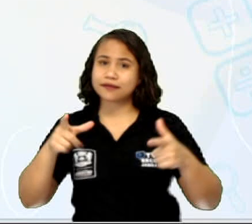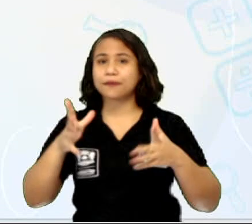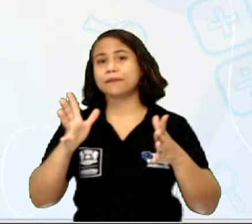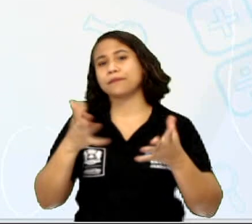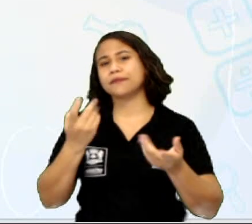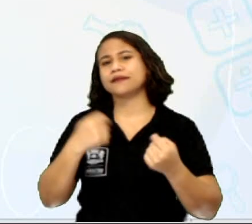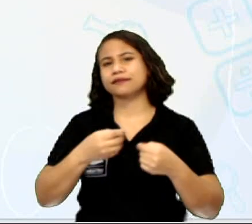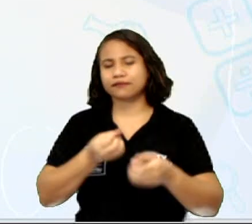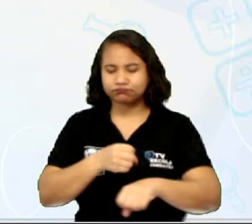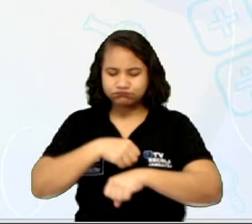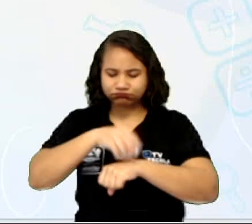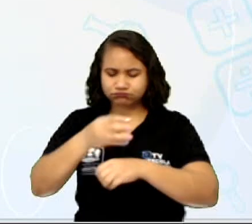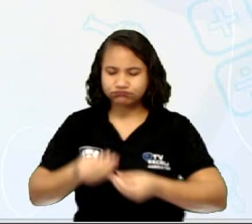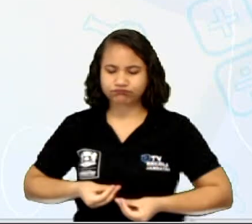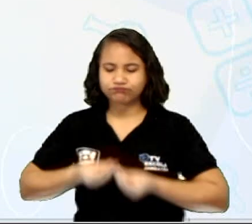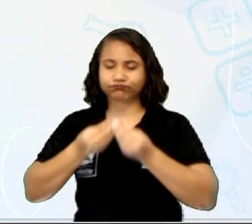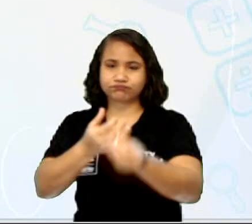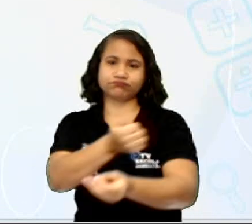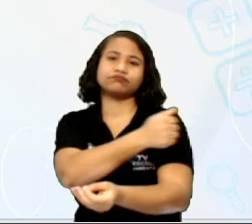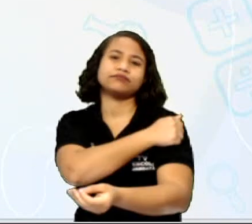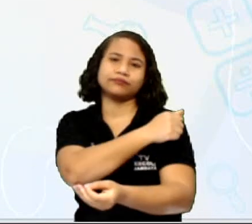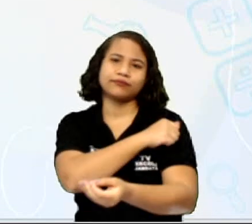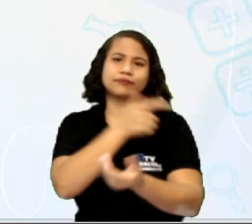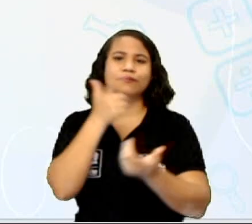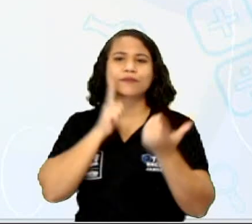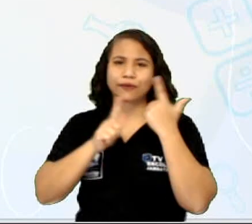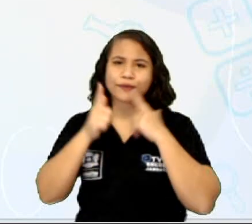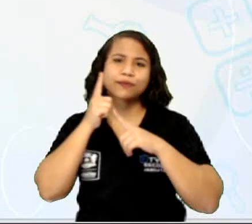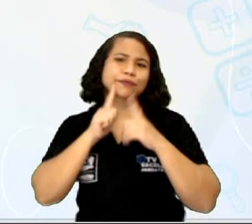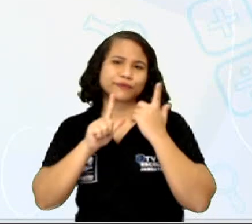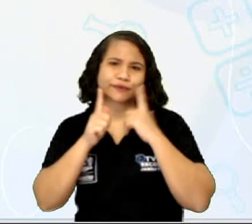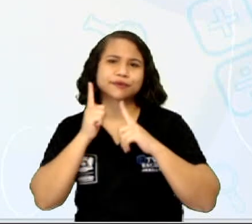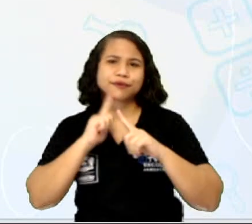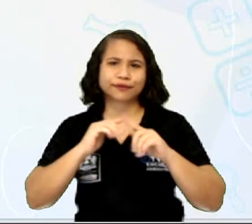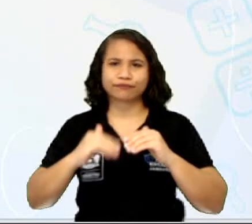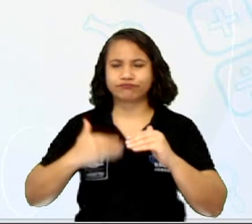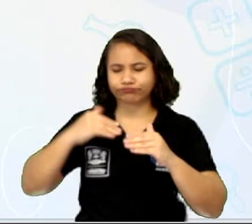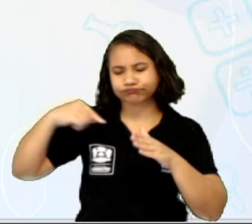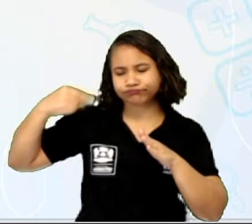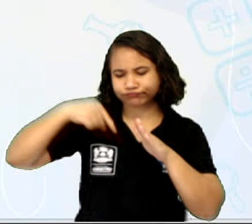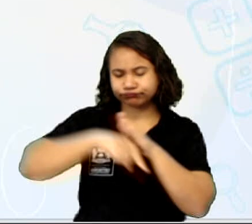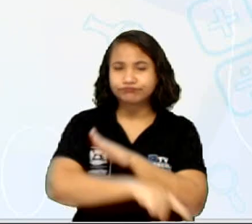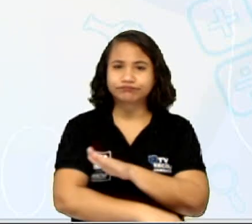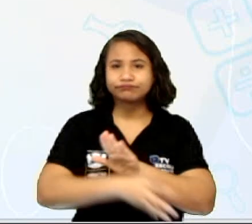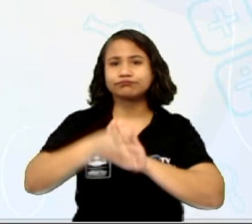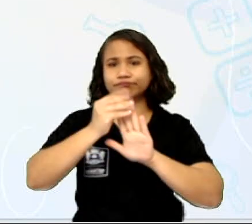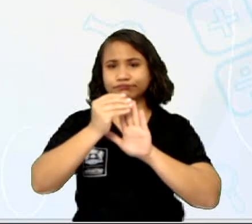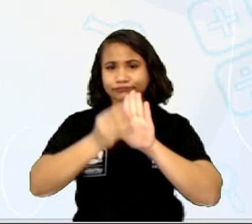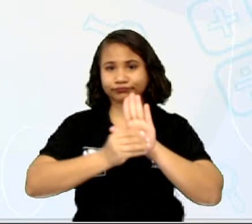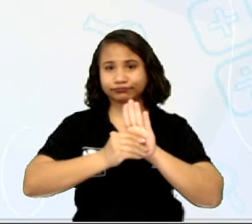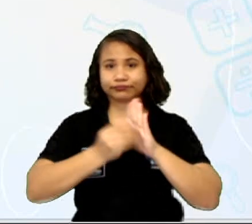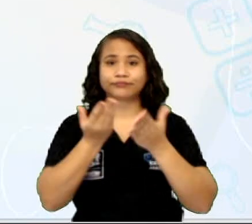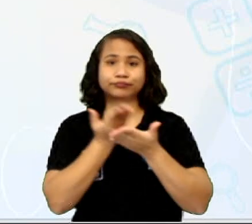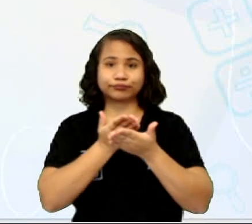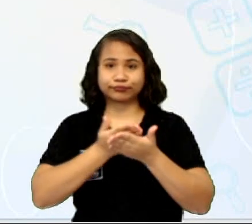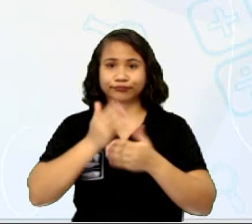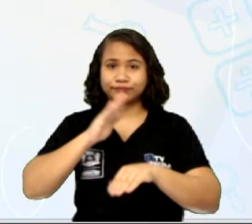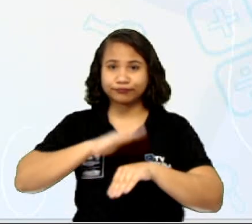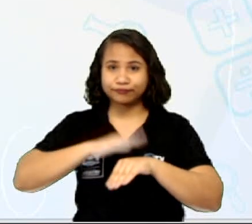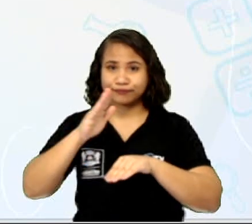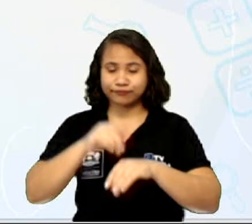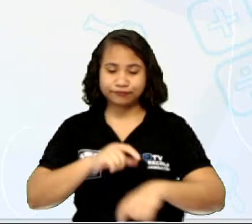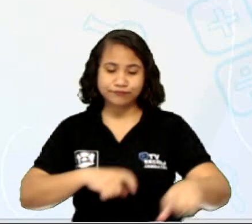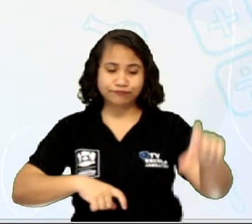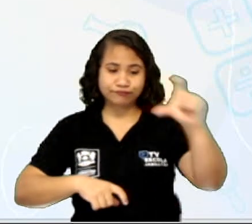deixar para o aluno para poder ele é que realmente se aprofundando naquele conteúdo né então segundo